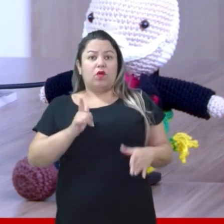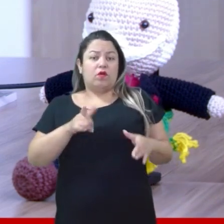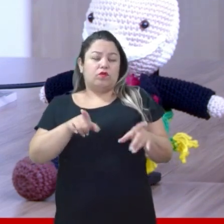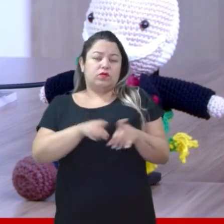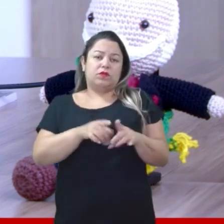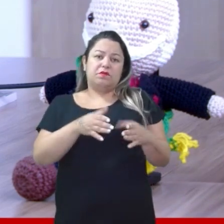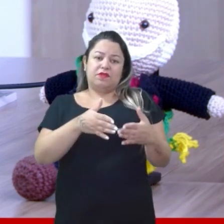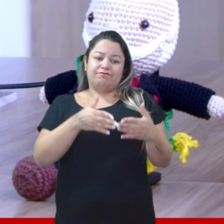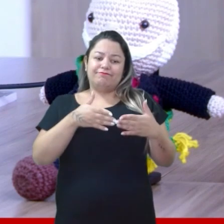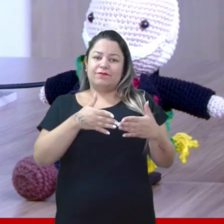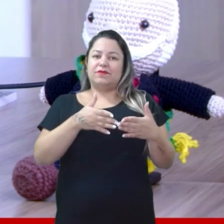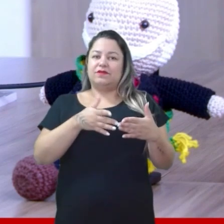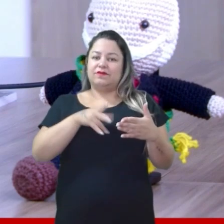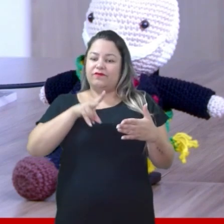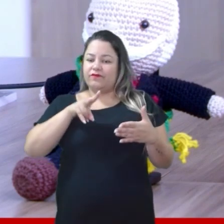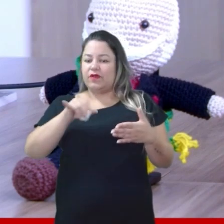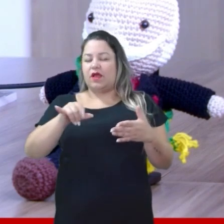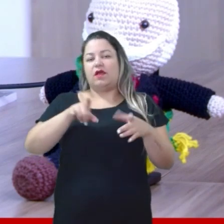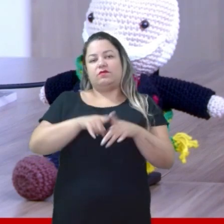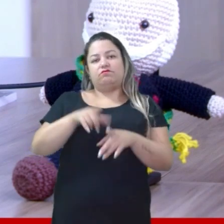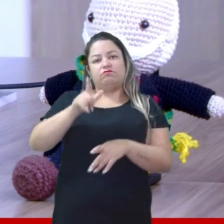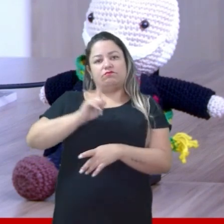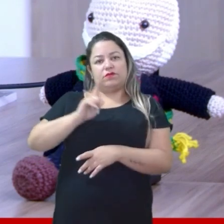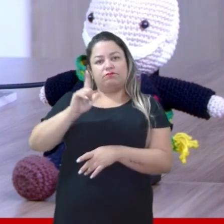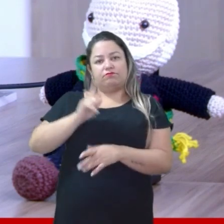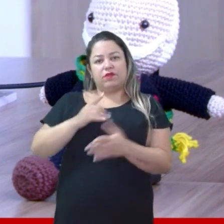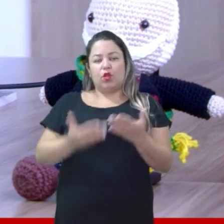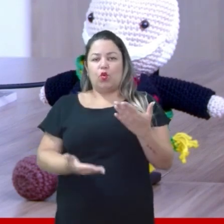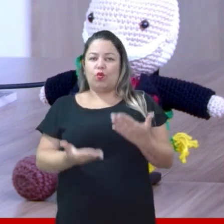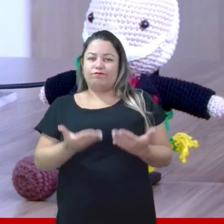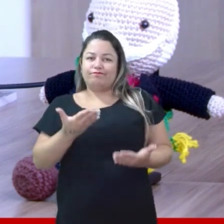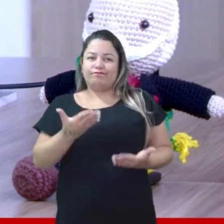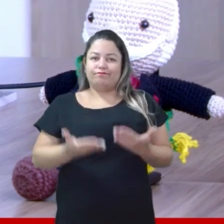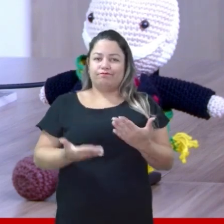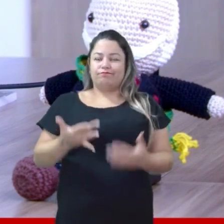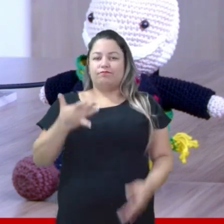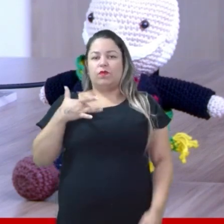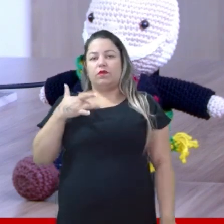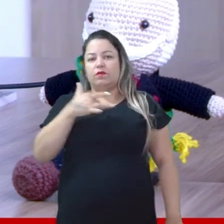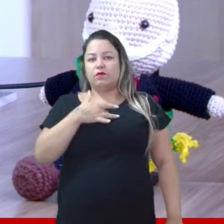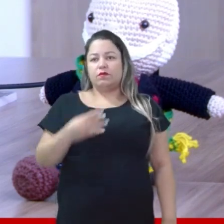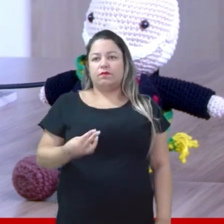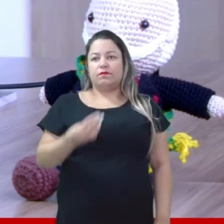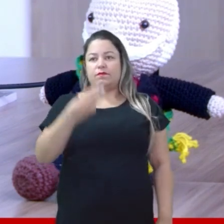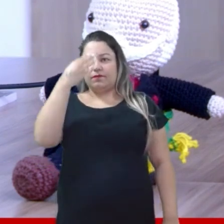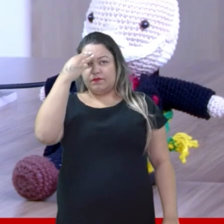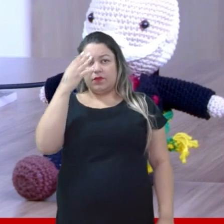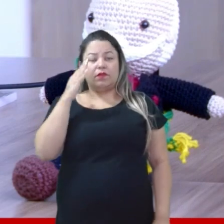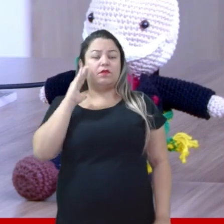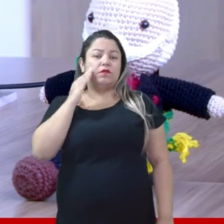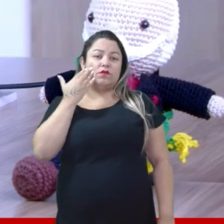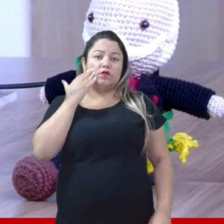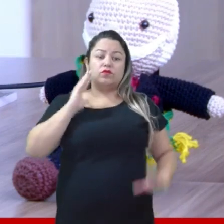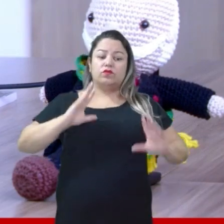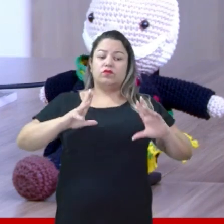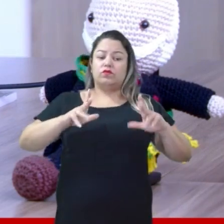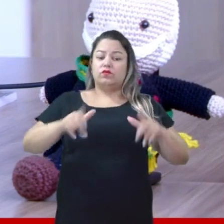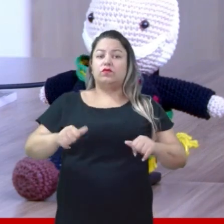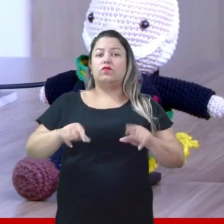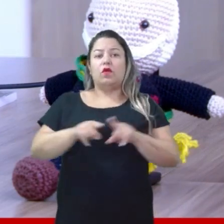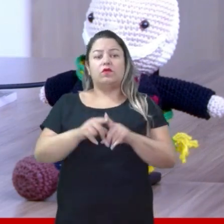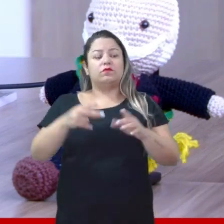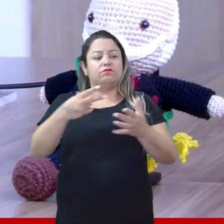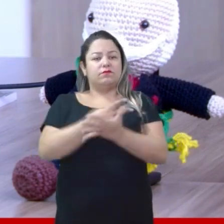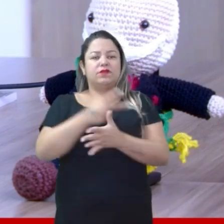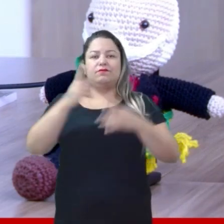pressuponha que essa pessoa vai estar com um equilíbrio em sua saúde mental, entendendo que todos esses fatores geram motivos